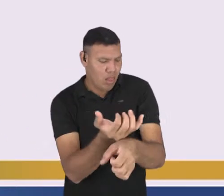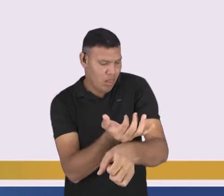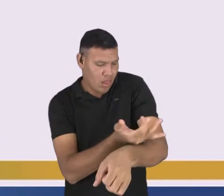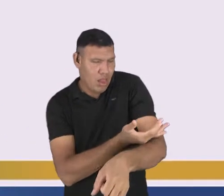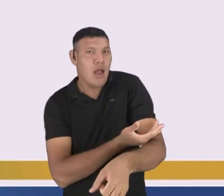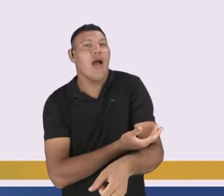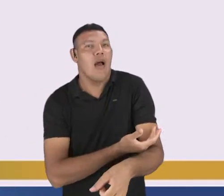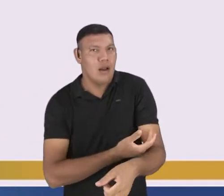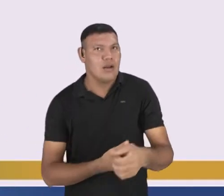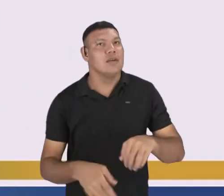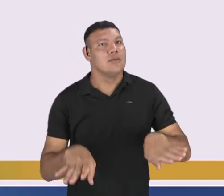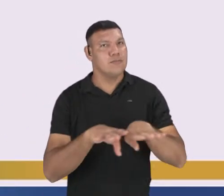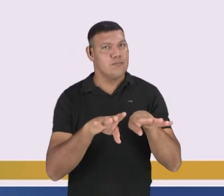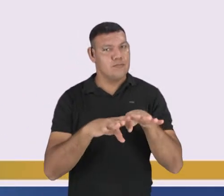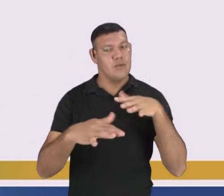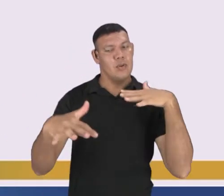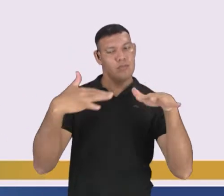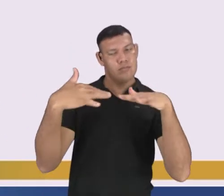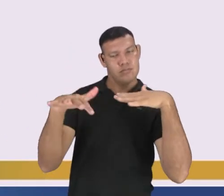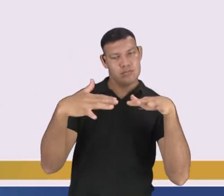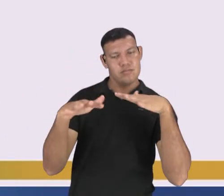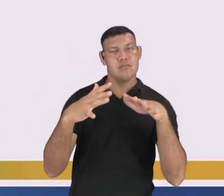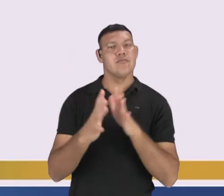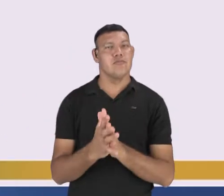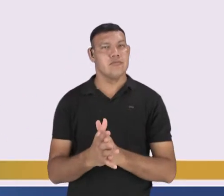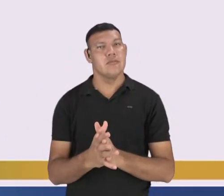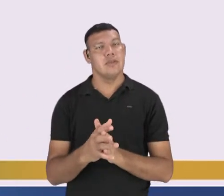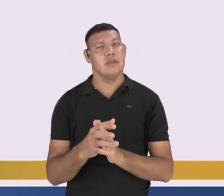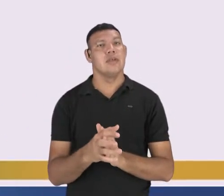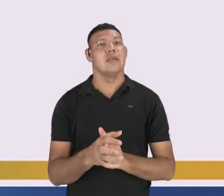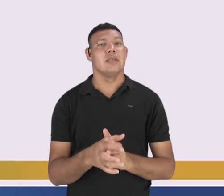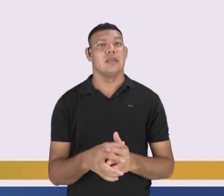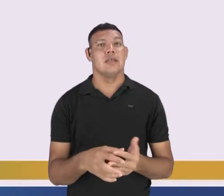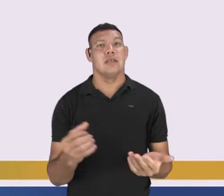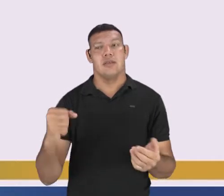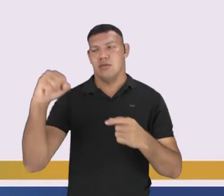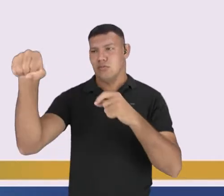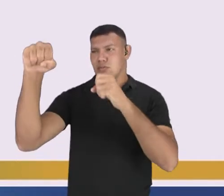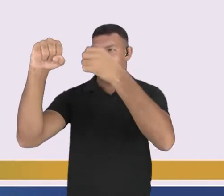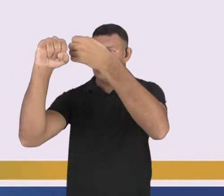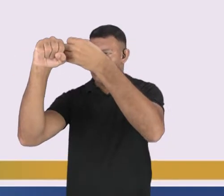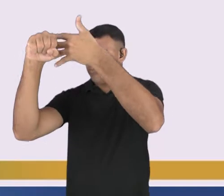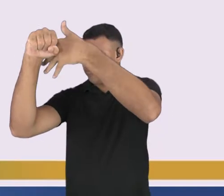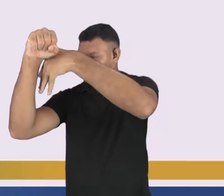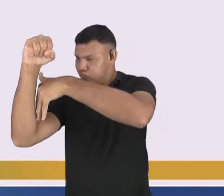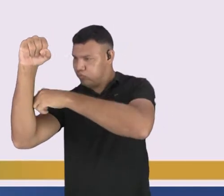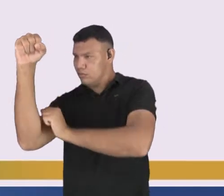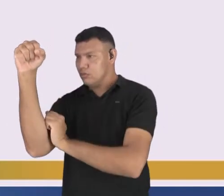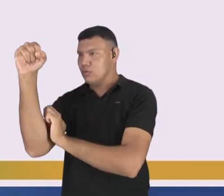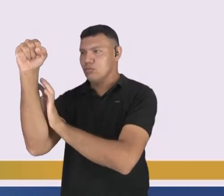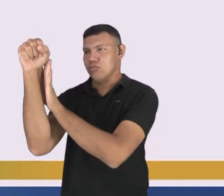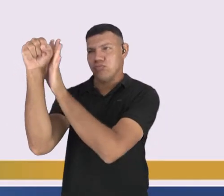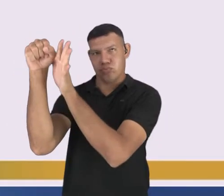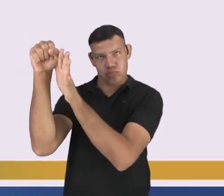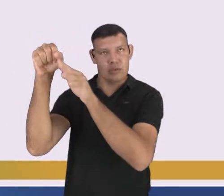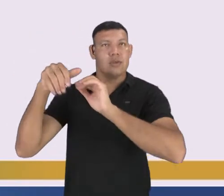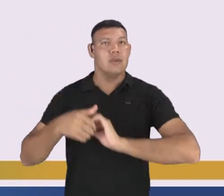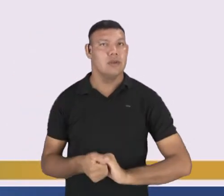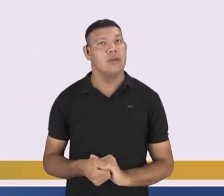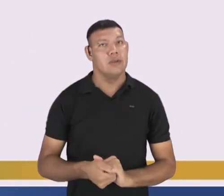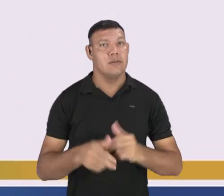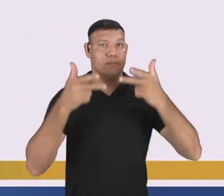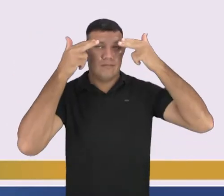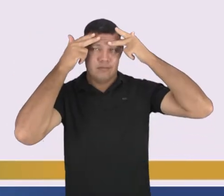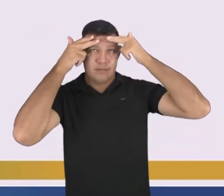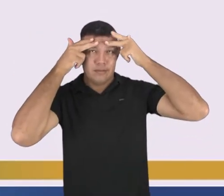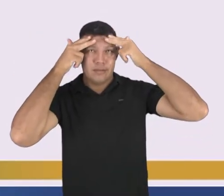formados de neurônios motores que levam impulsos do sistema nervoso central para os músculos e para as glândulas. Os neurônios eles